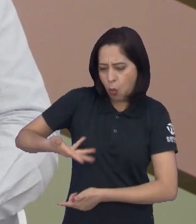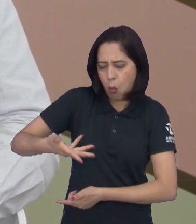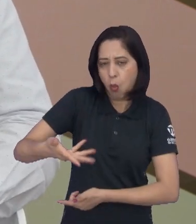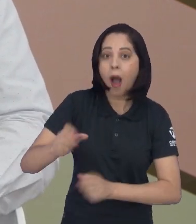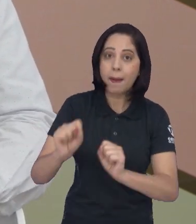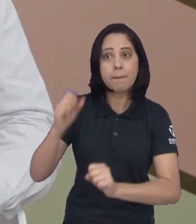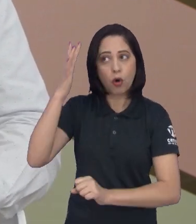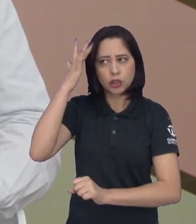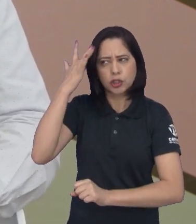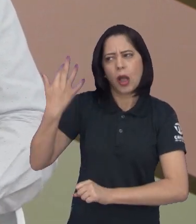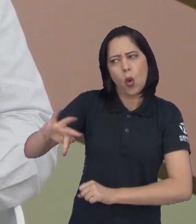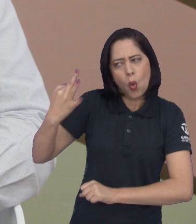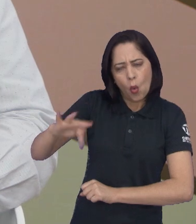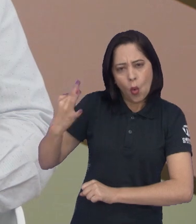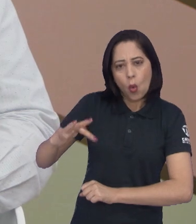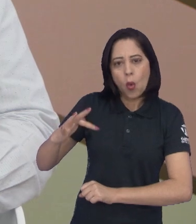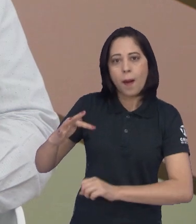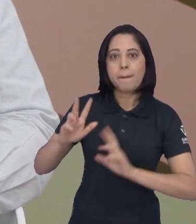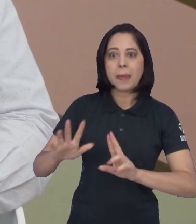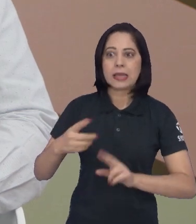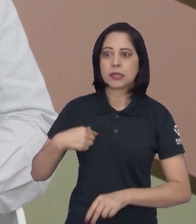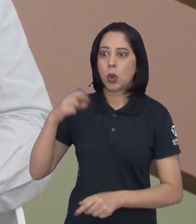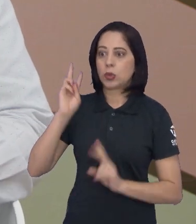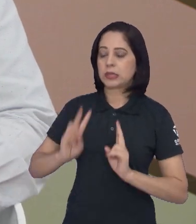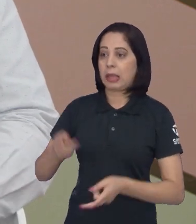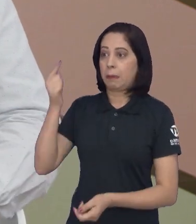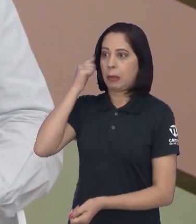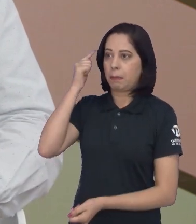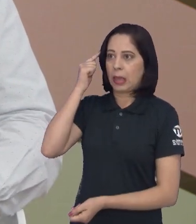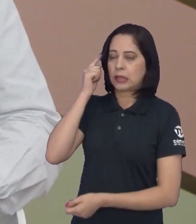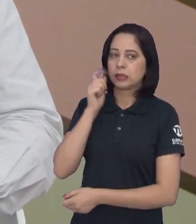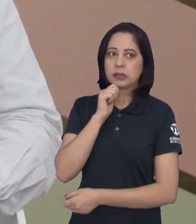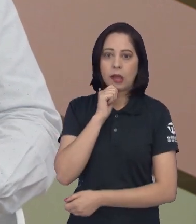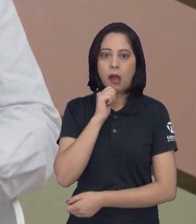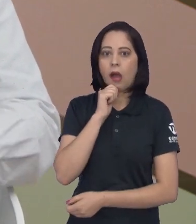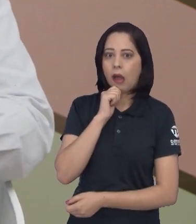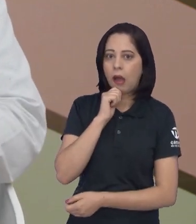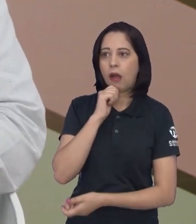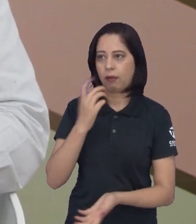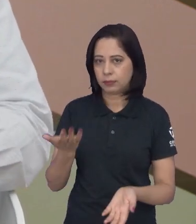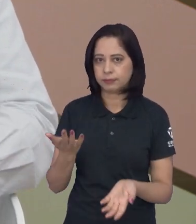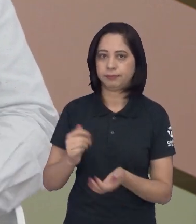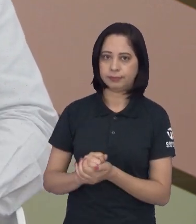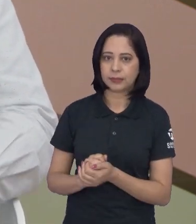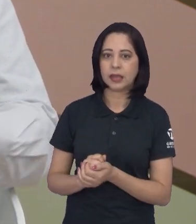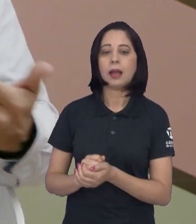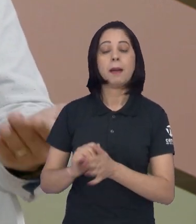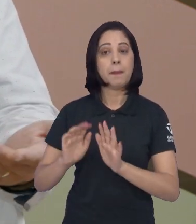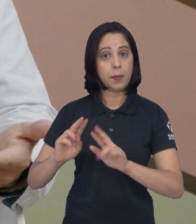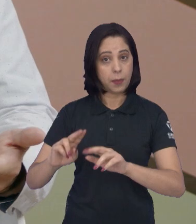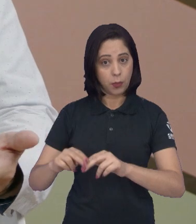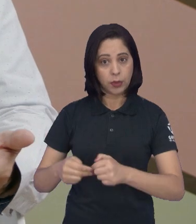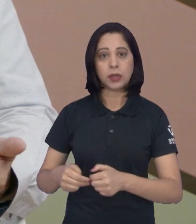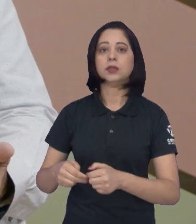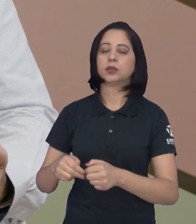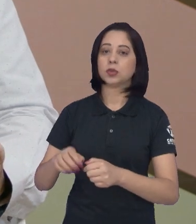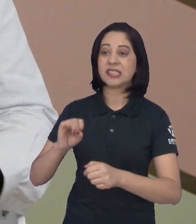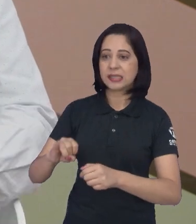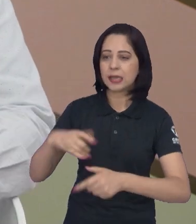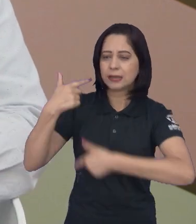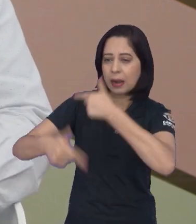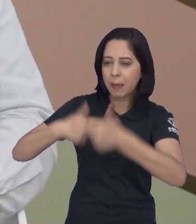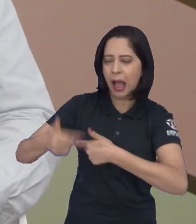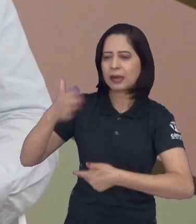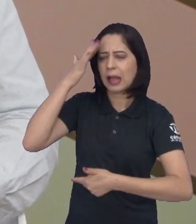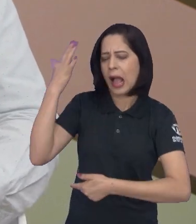e isso acaba a gente fica com aquela ideia de que não sabe o que vem primeiro às vezes por causa dessa situação a pressão se eleva E